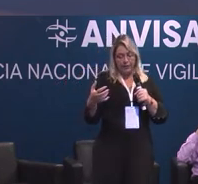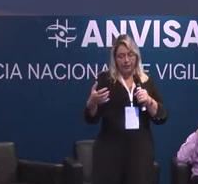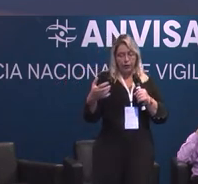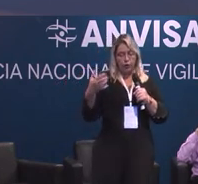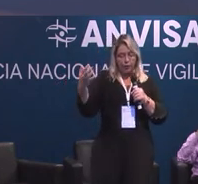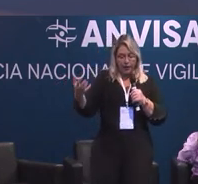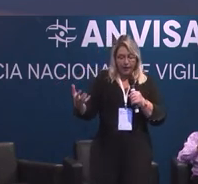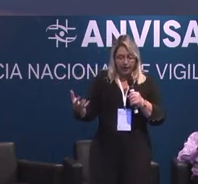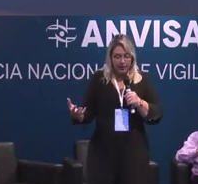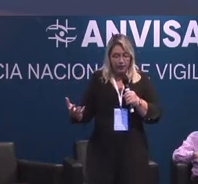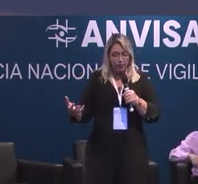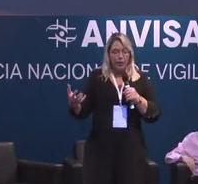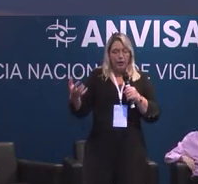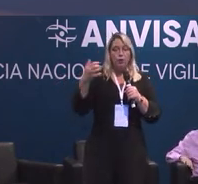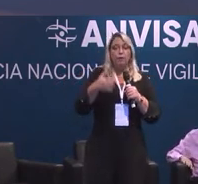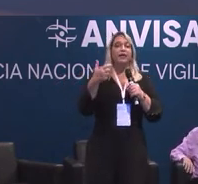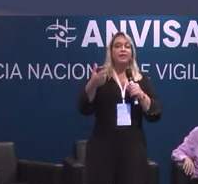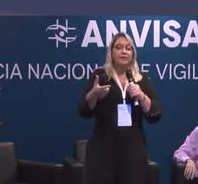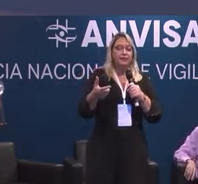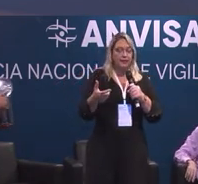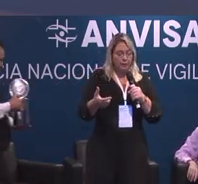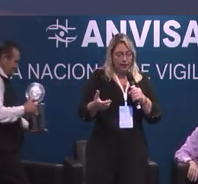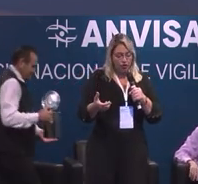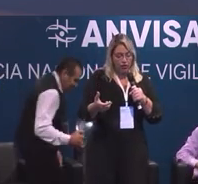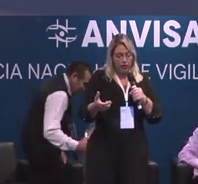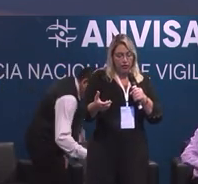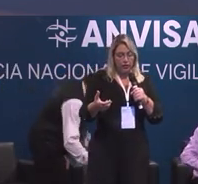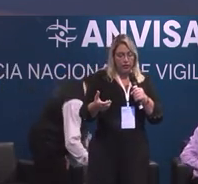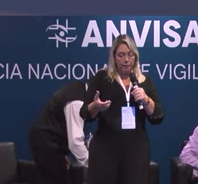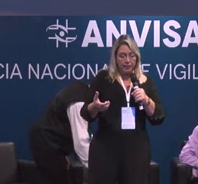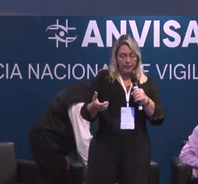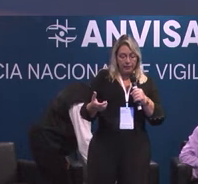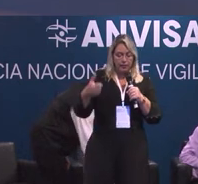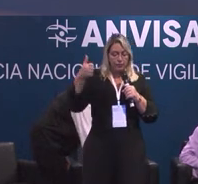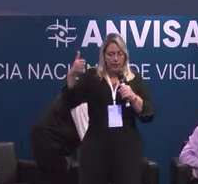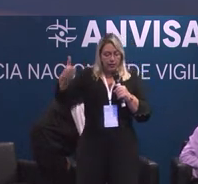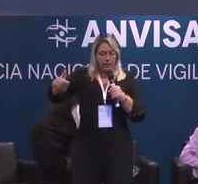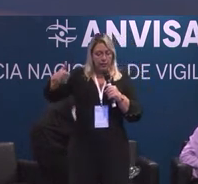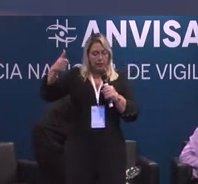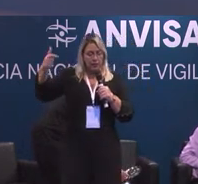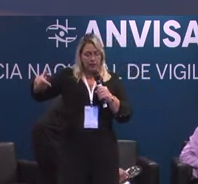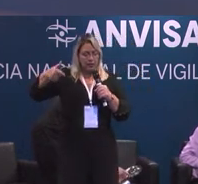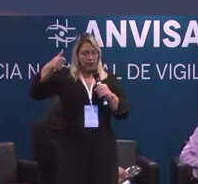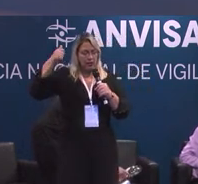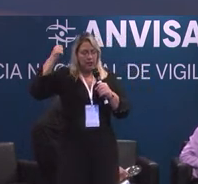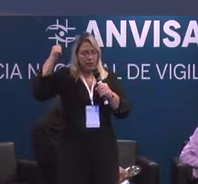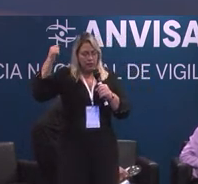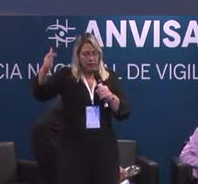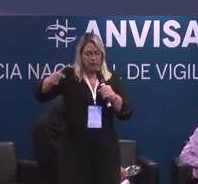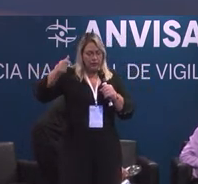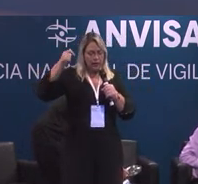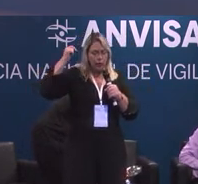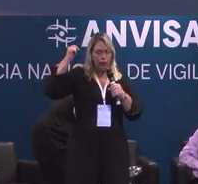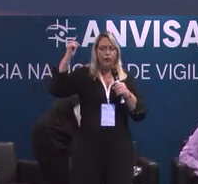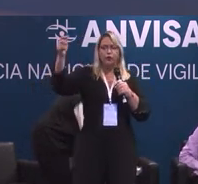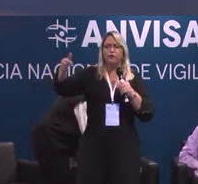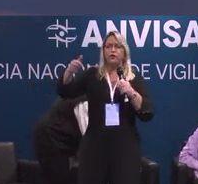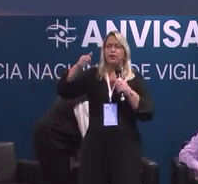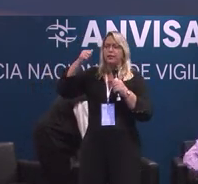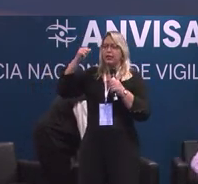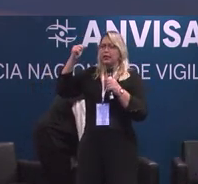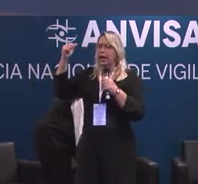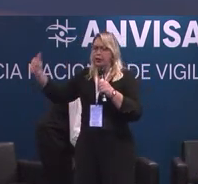informação e comunicação nesses espaços de participação, CIB, CIR, Conselho de Saúde, Fóruns de